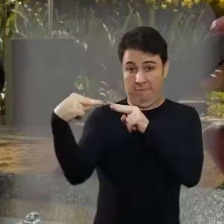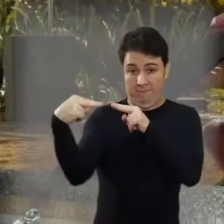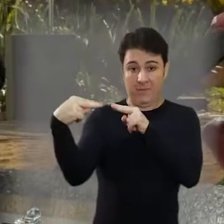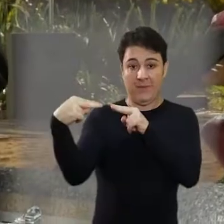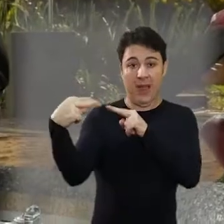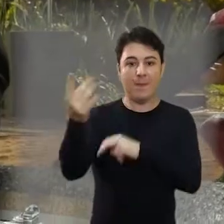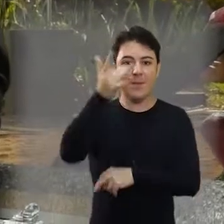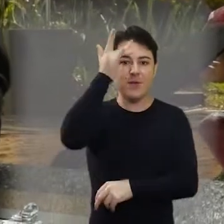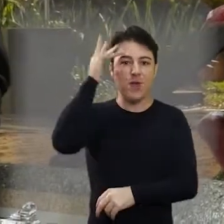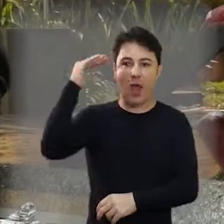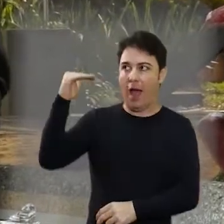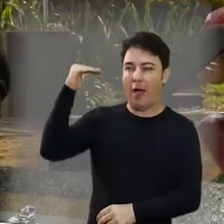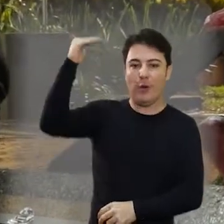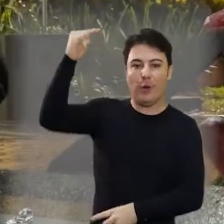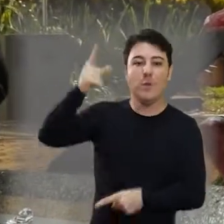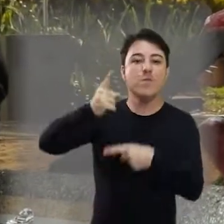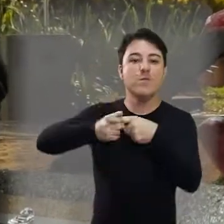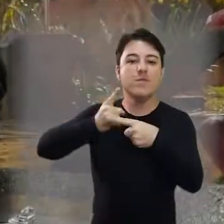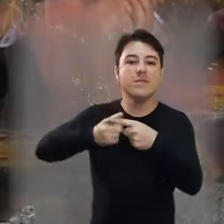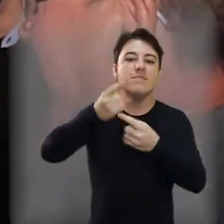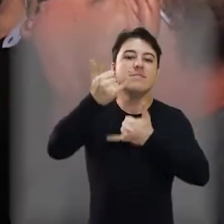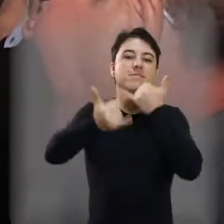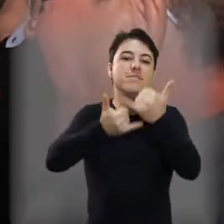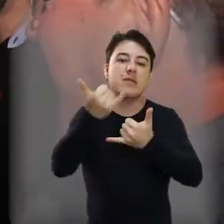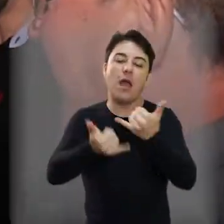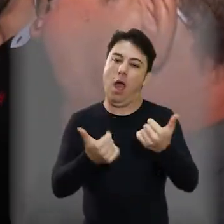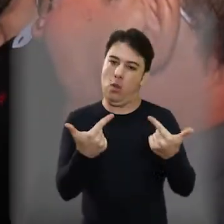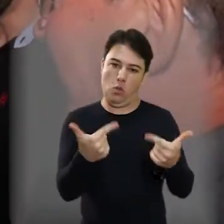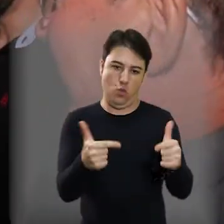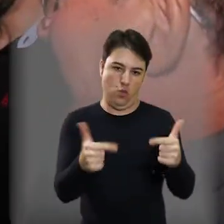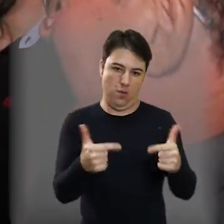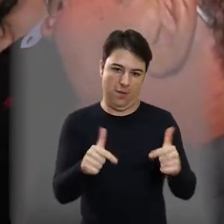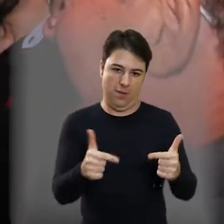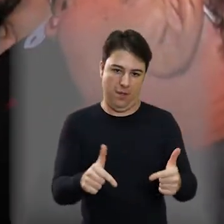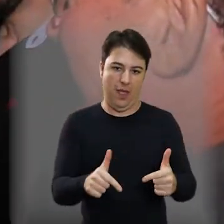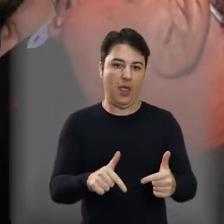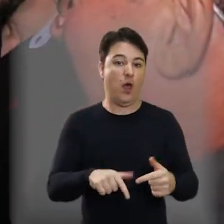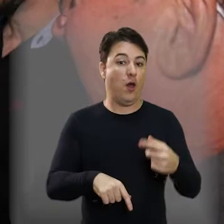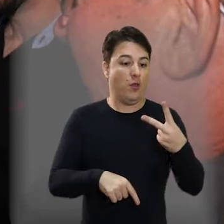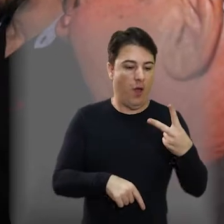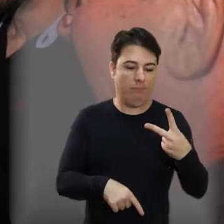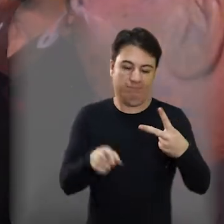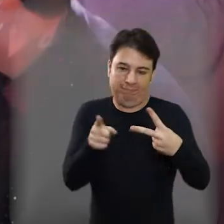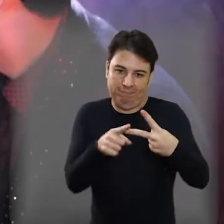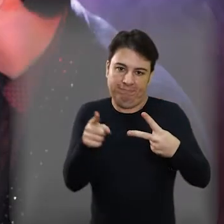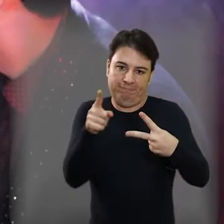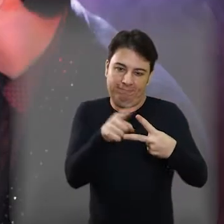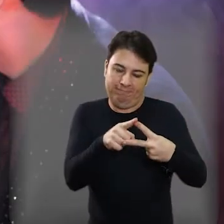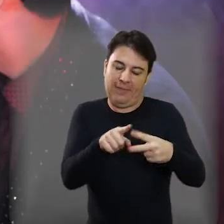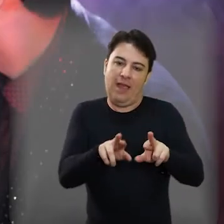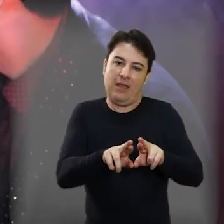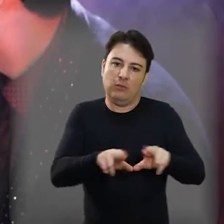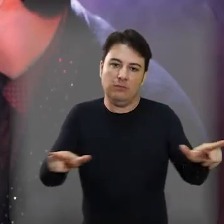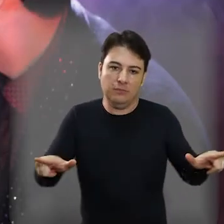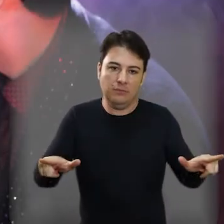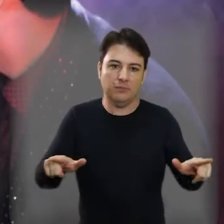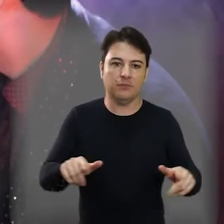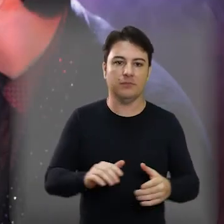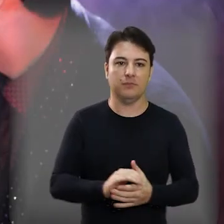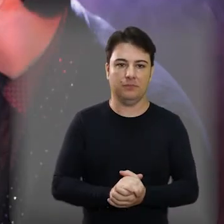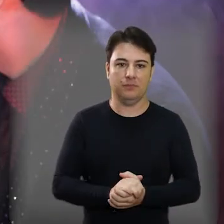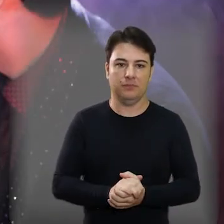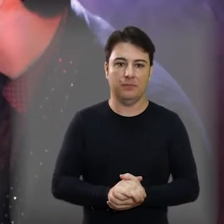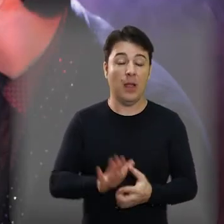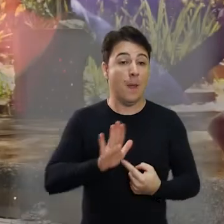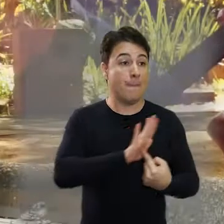cara a cara, que é mais direcionado ao público adulto, às crianças também, mas não tem aquela coisa lúdica do nosso outro espetáculo,